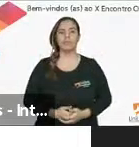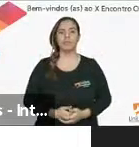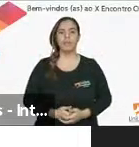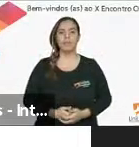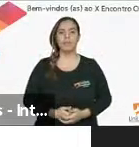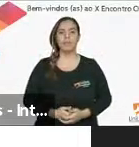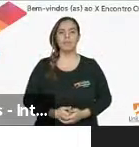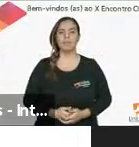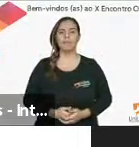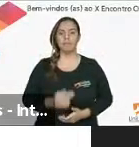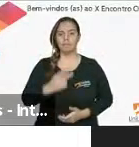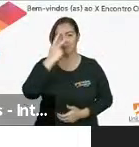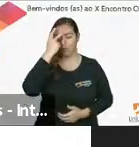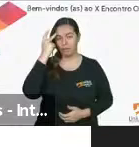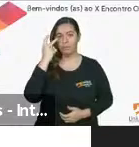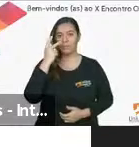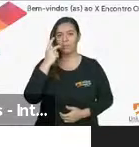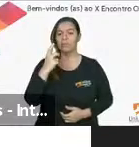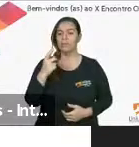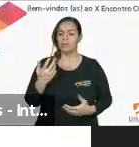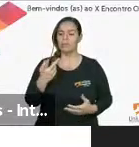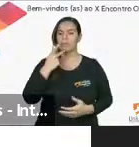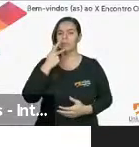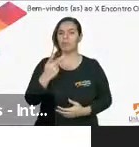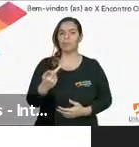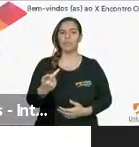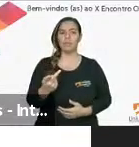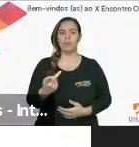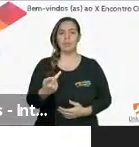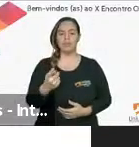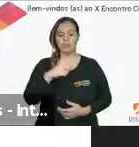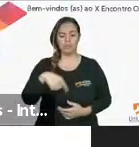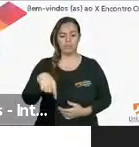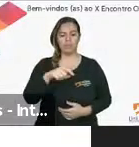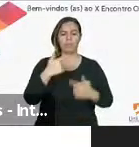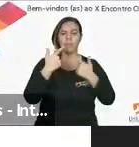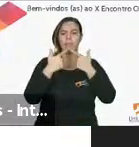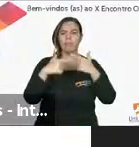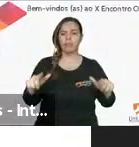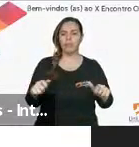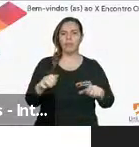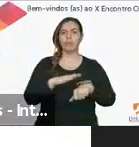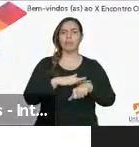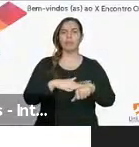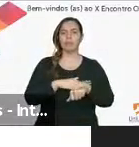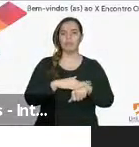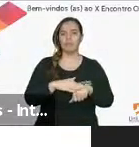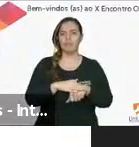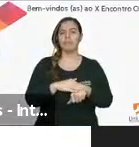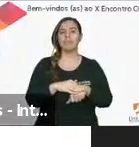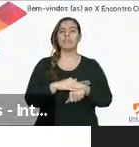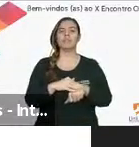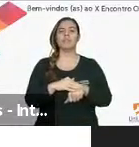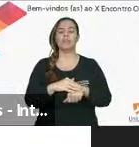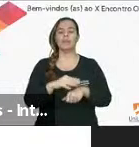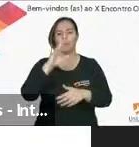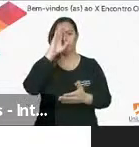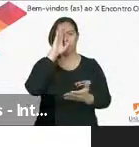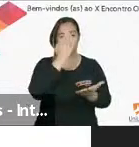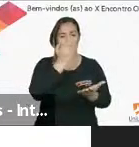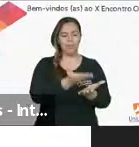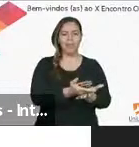as pessoas que me questionaram disseram, opa, você só está falando de linguagem, de conversação, e cadê as crenças, cadê